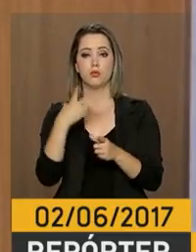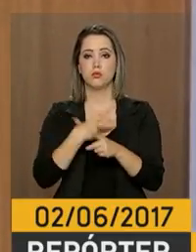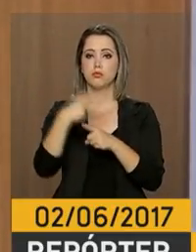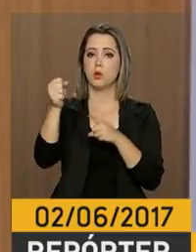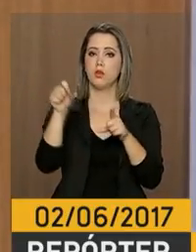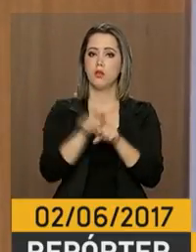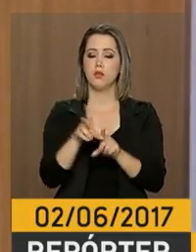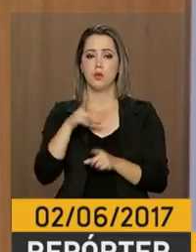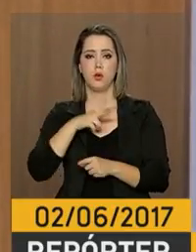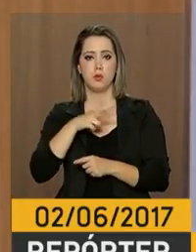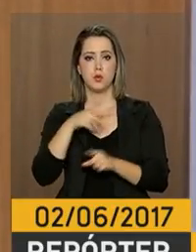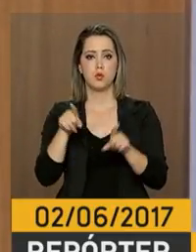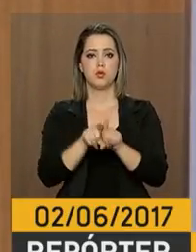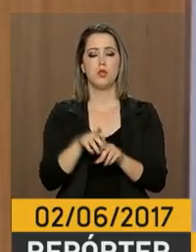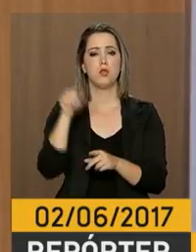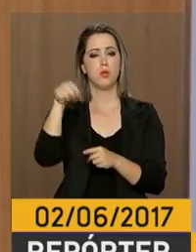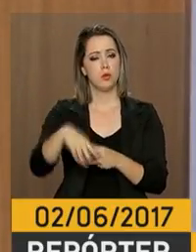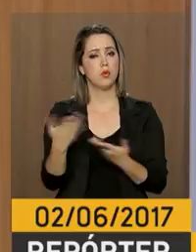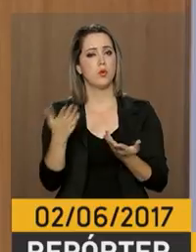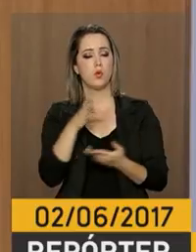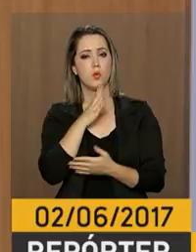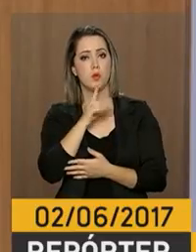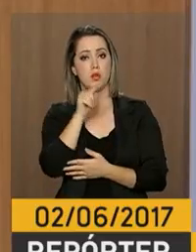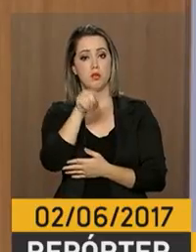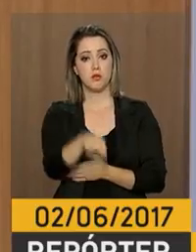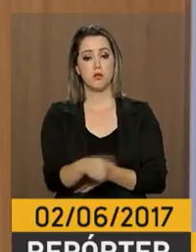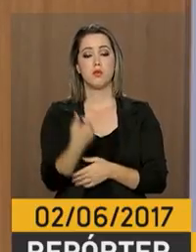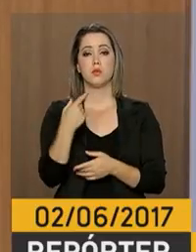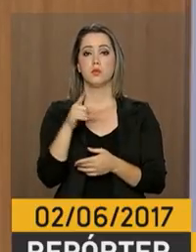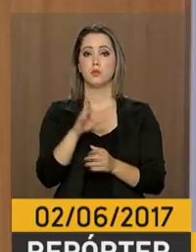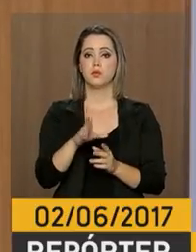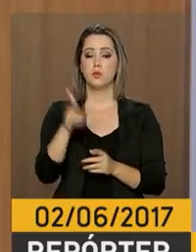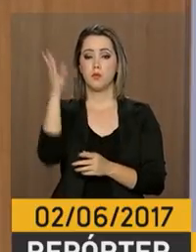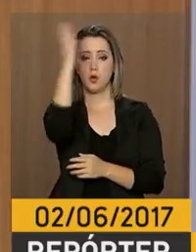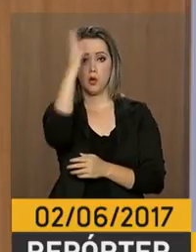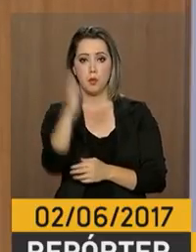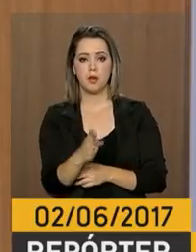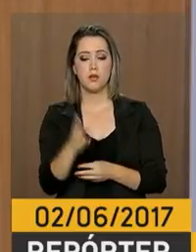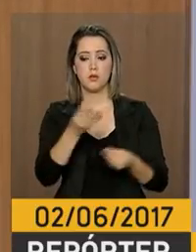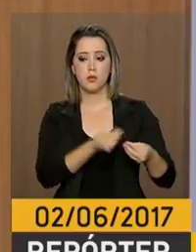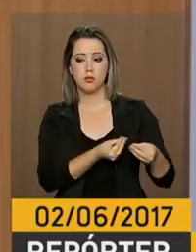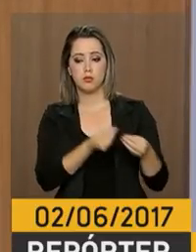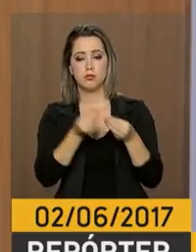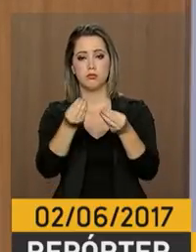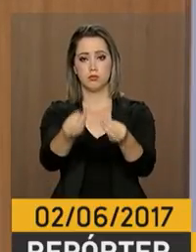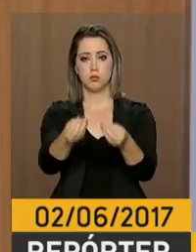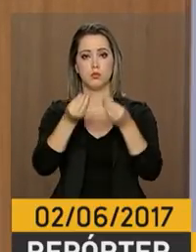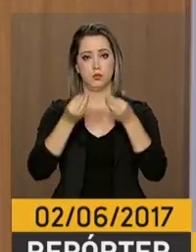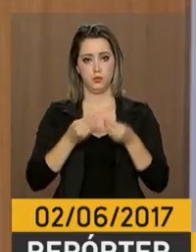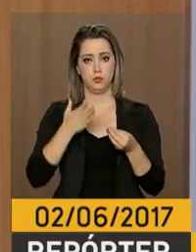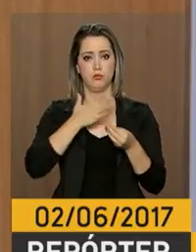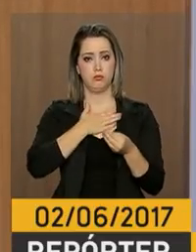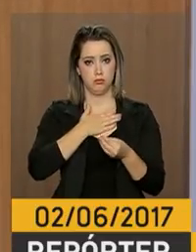a maior distinção do que eu chuto reconhecimento que a república federativa do brasil